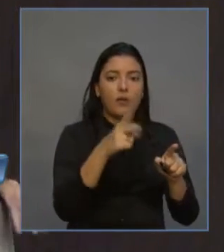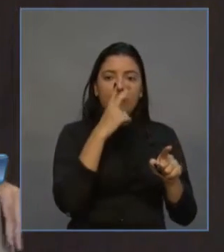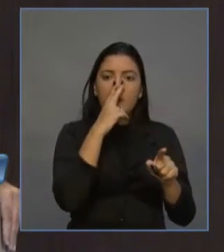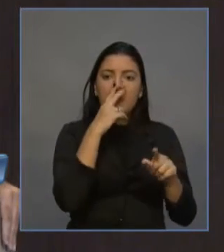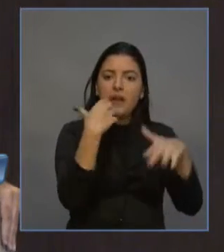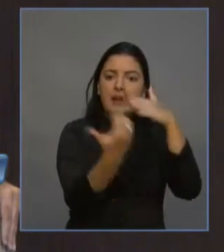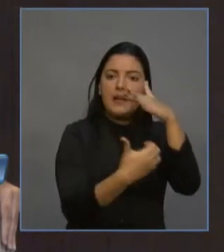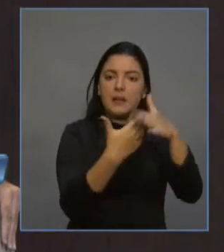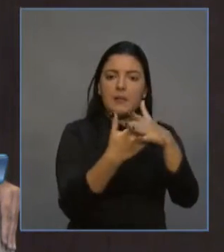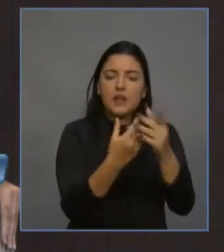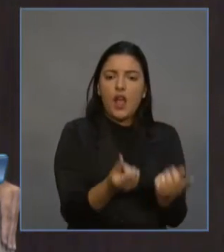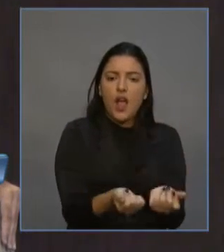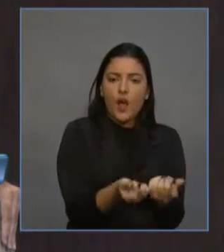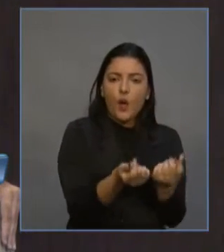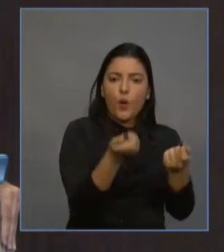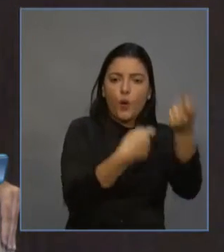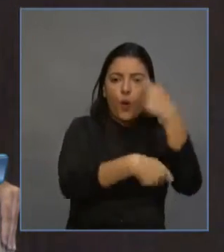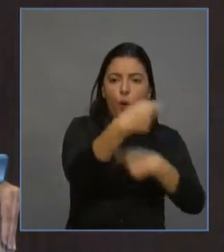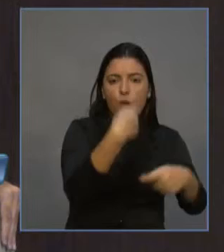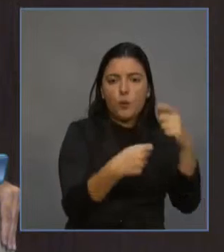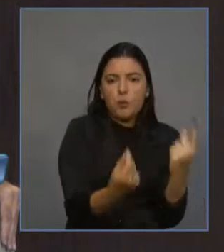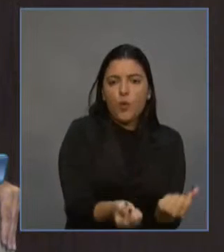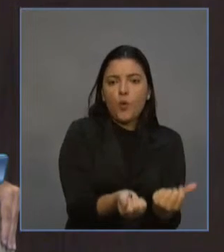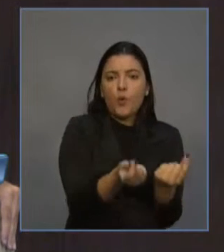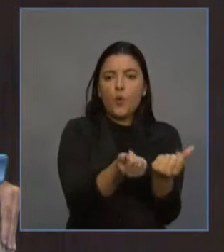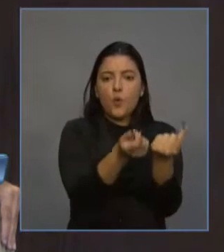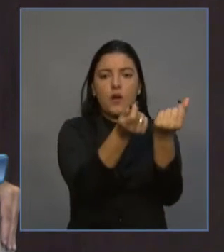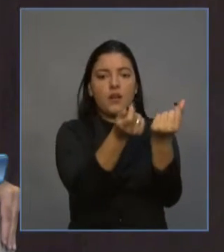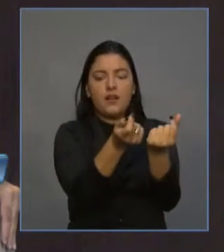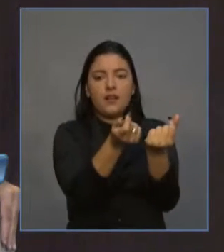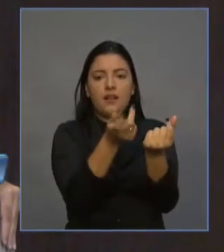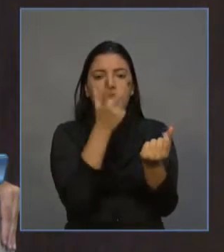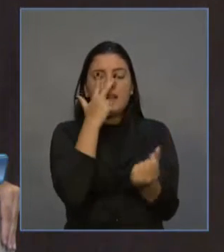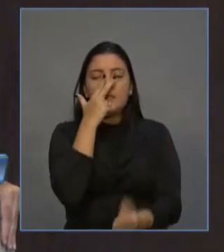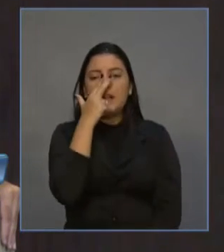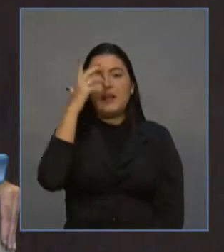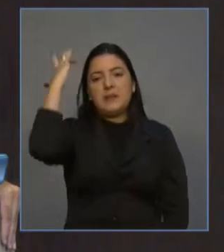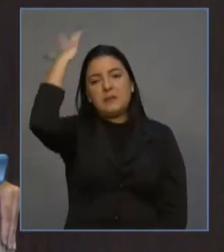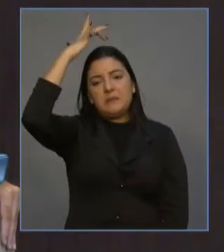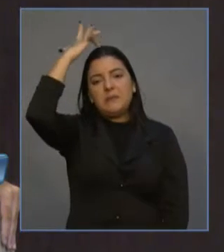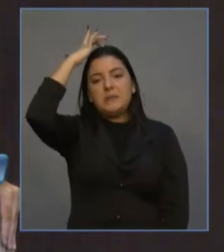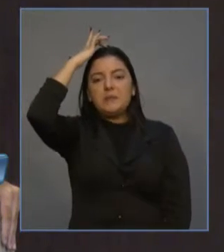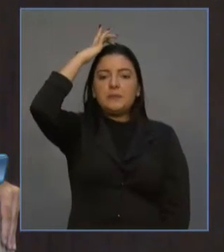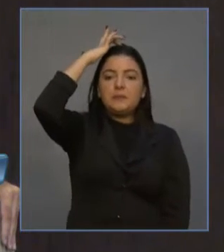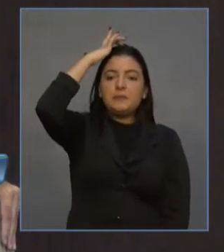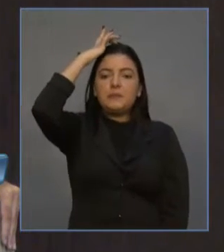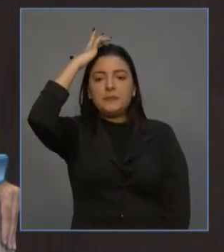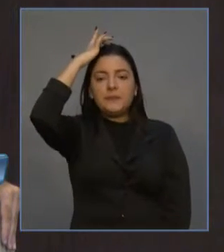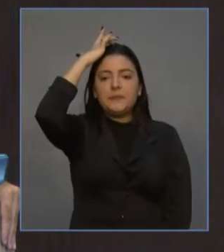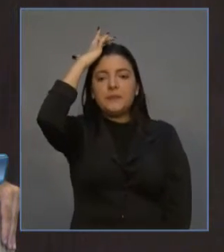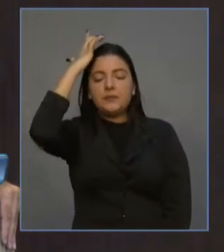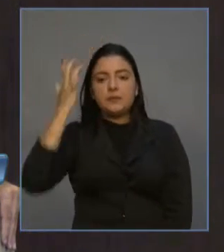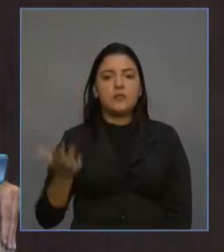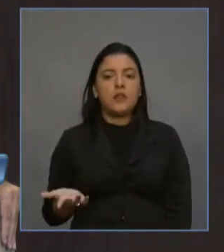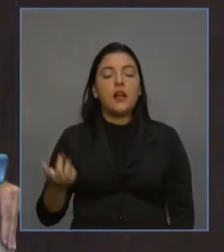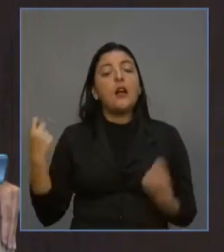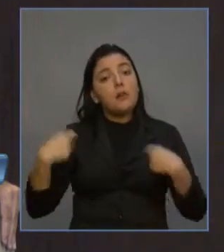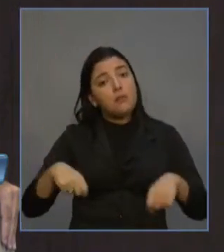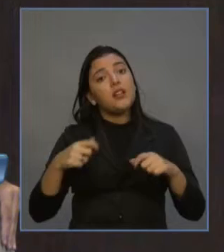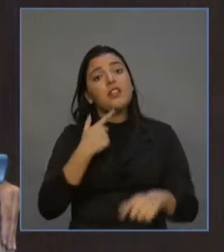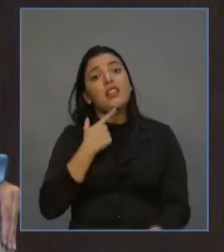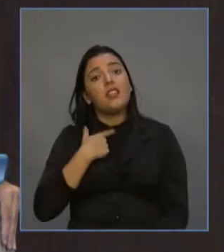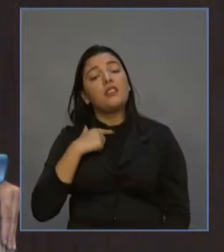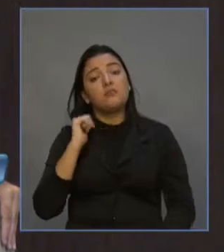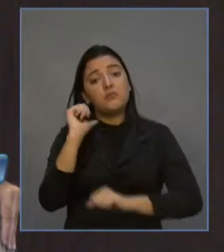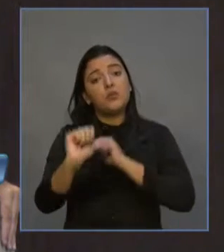grandes corporações econômicas. Agora, a ingenuidade não é boa companheira. O desejo de mudança está